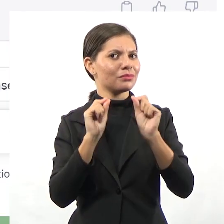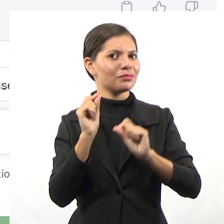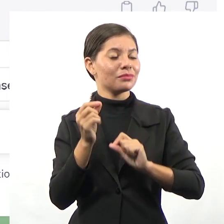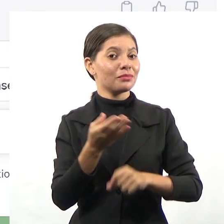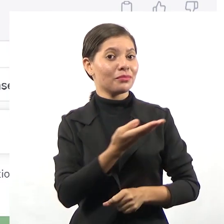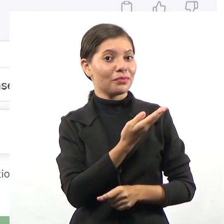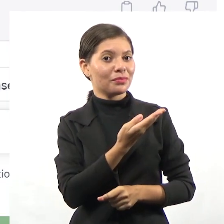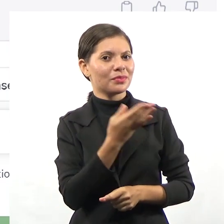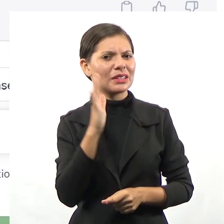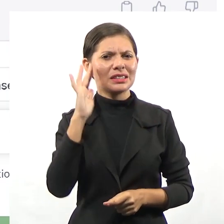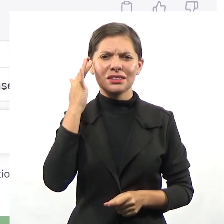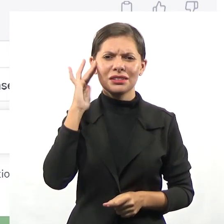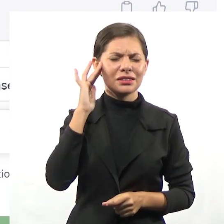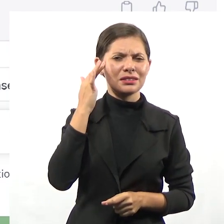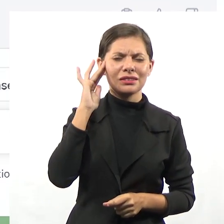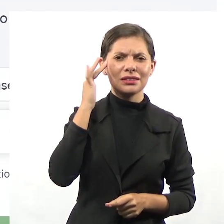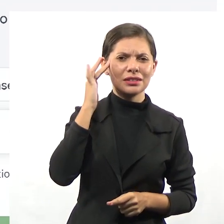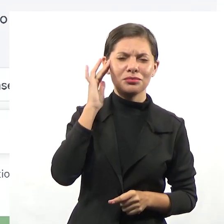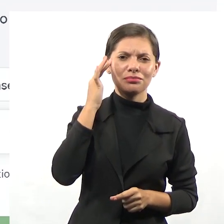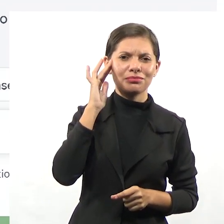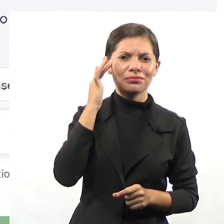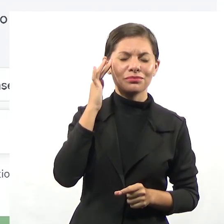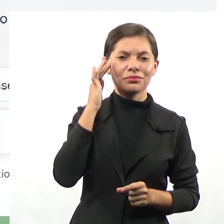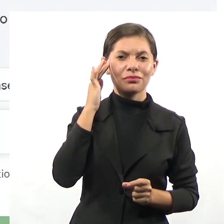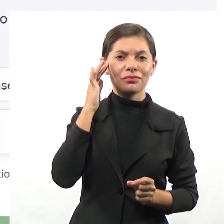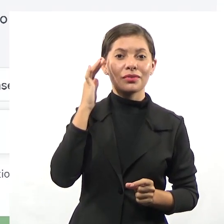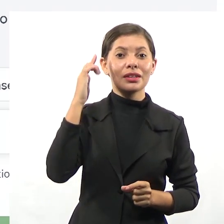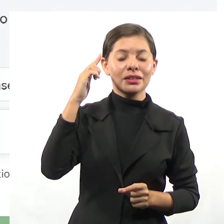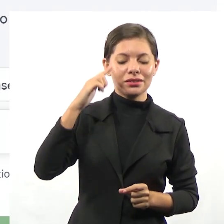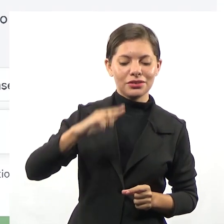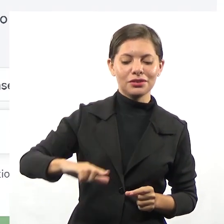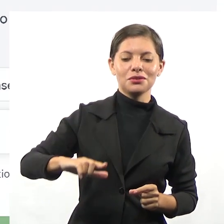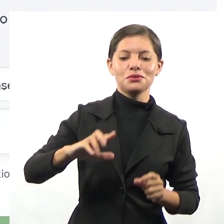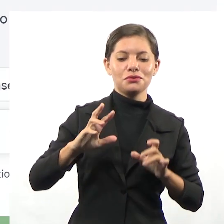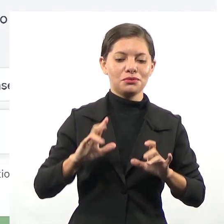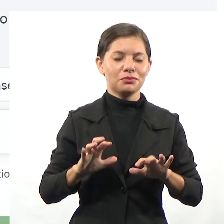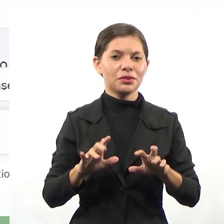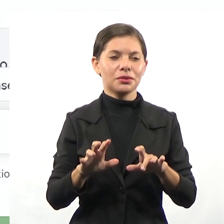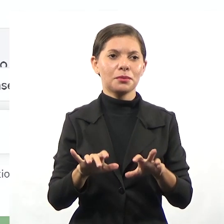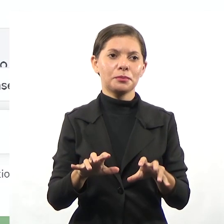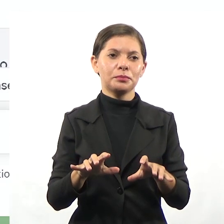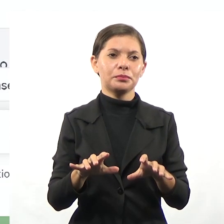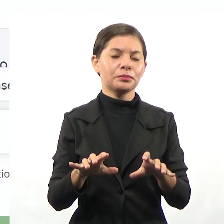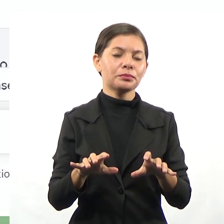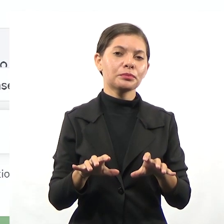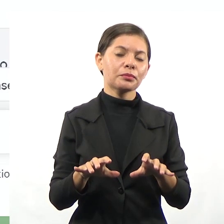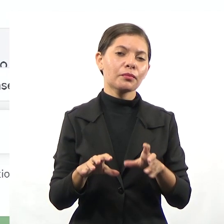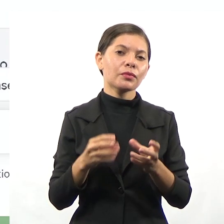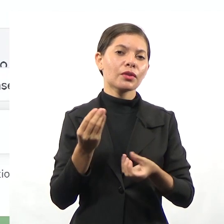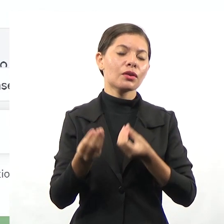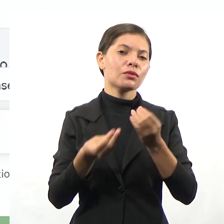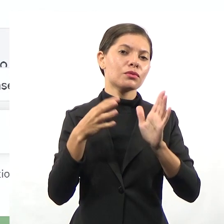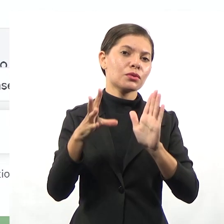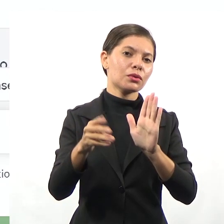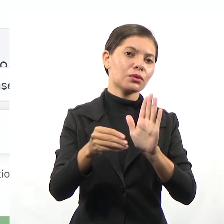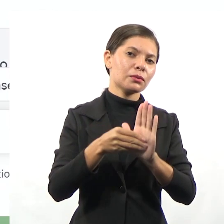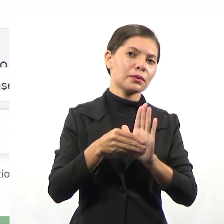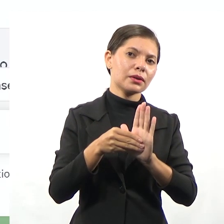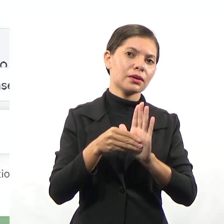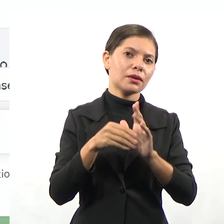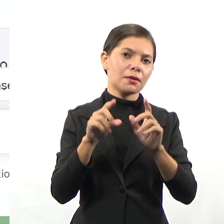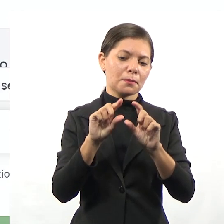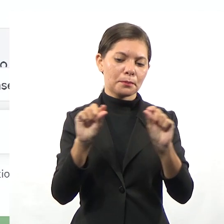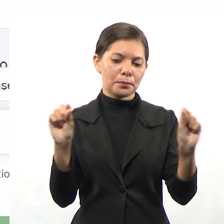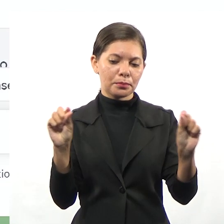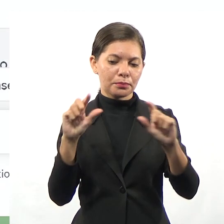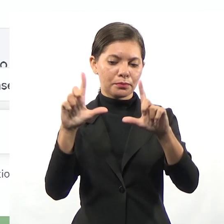para criar no texto acima. Então, eu vou redigitar o comando. Eu vou colocar aqui, acrescente ao